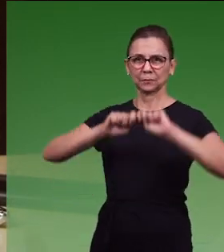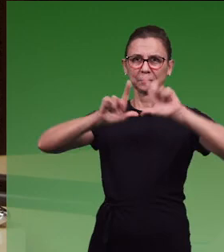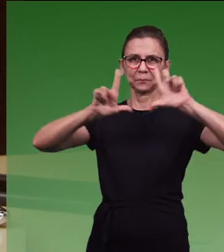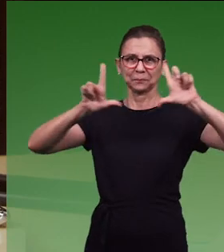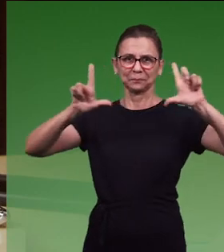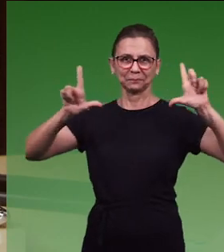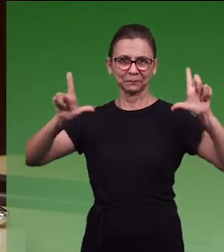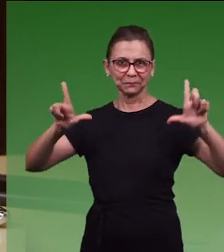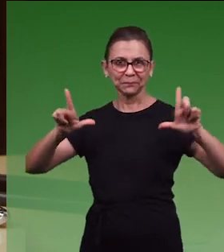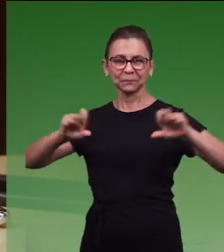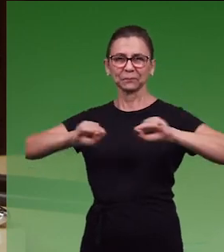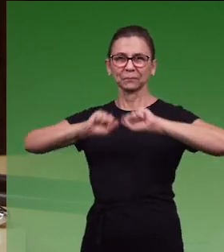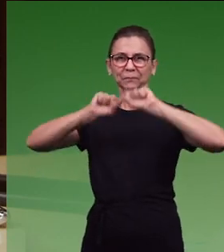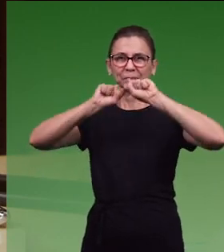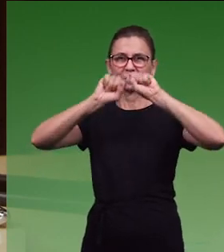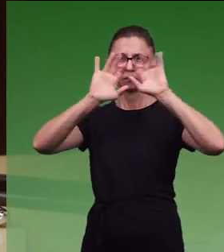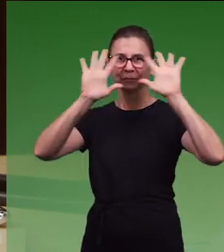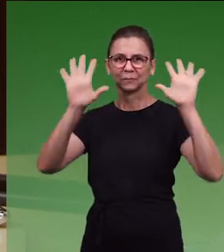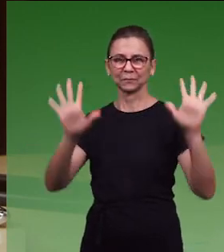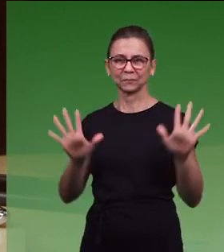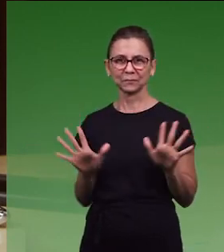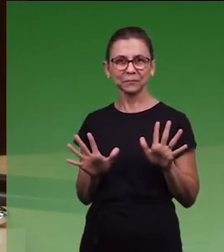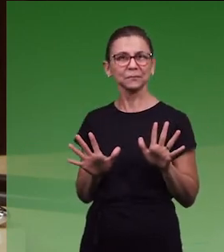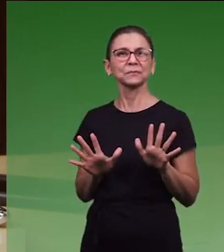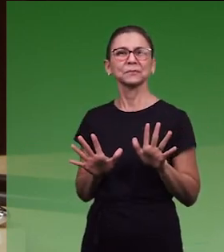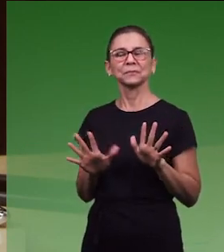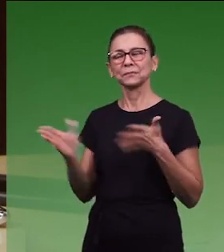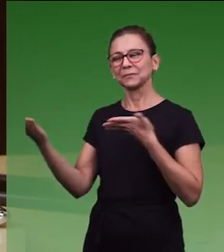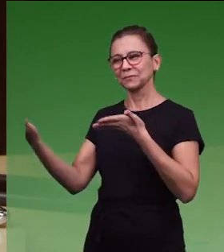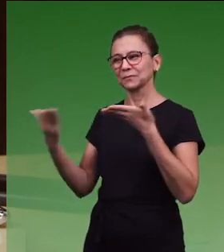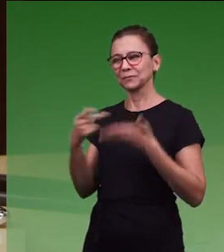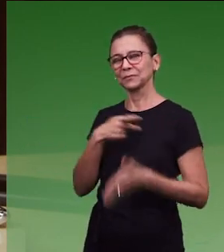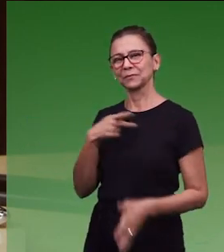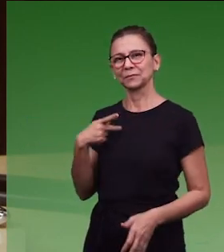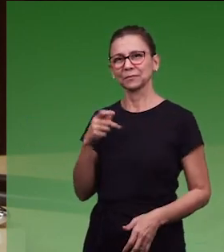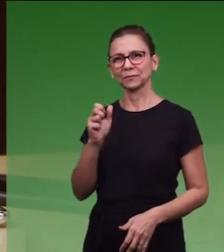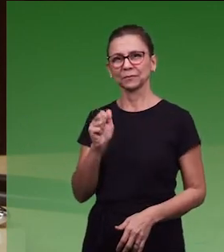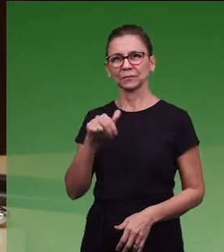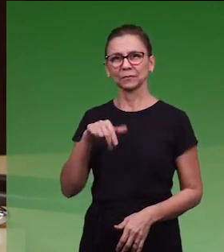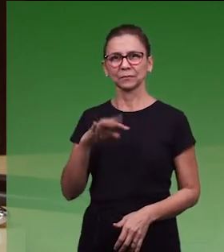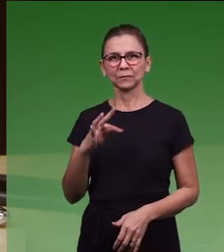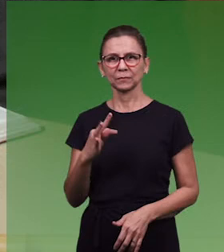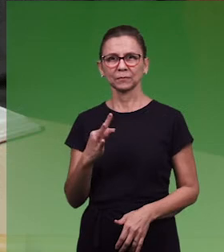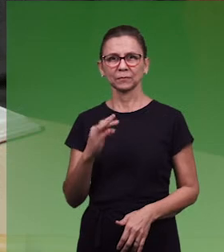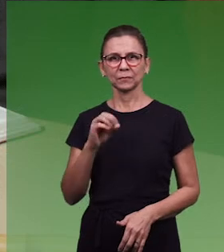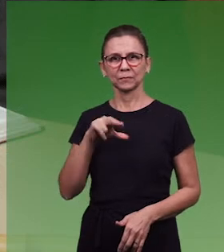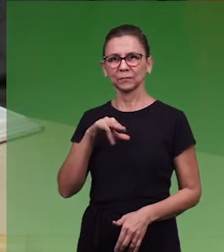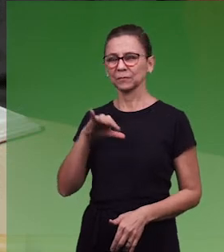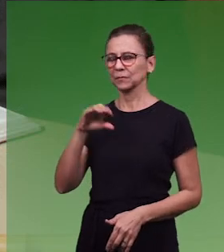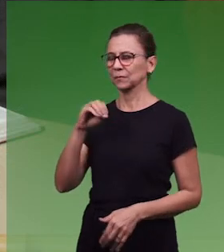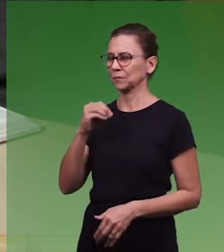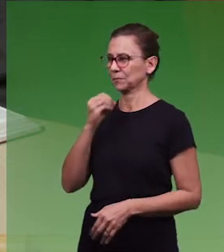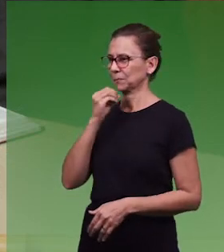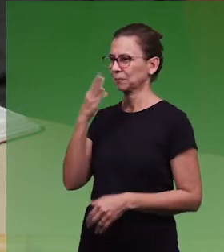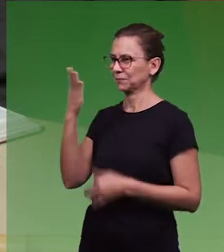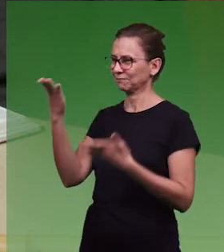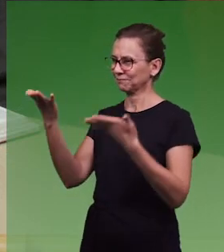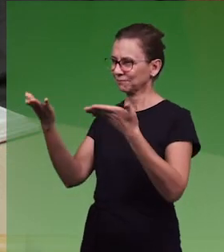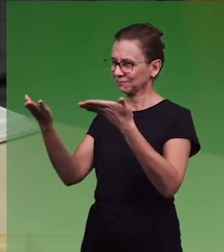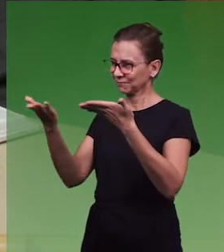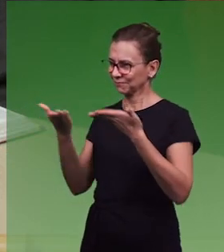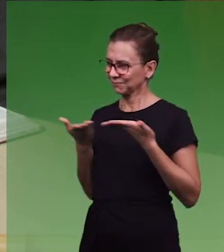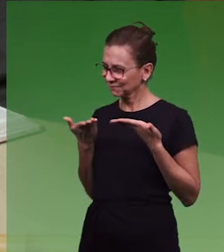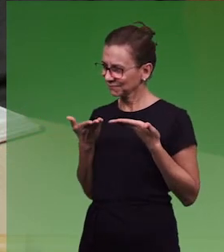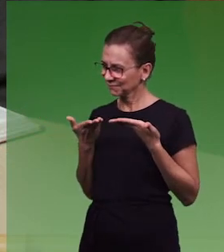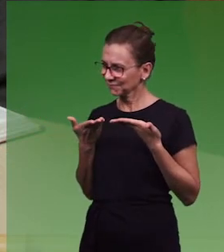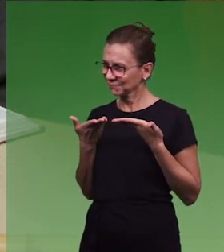nos trazer os esclarecimentos, temos como nosso convidado o pastor Antônio Carlos Oliveira. Pastor Antônio Carlos, seja bem-vindo. É muito